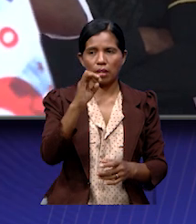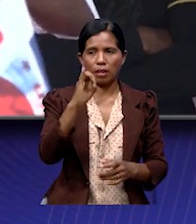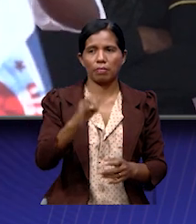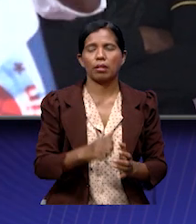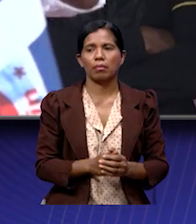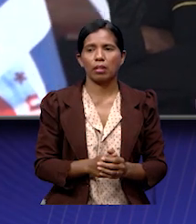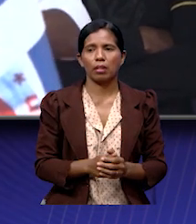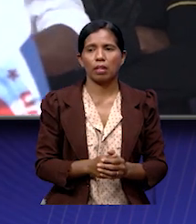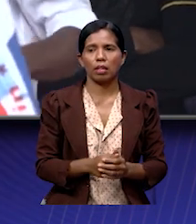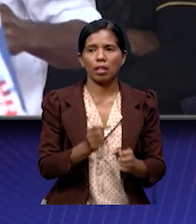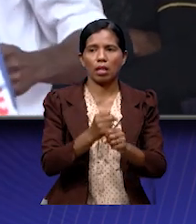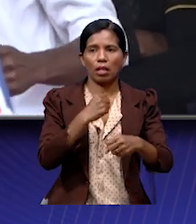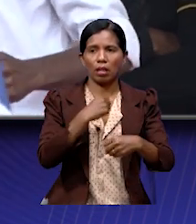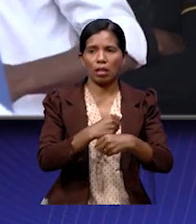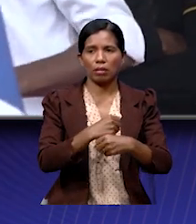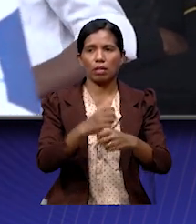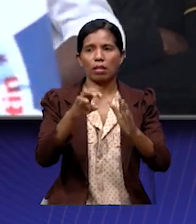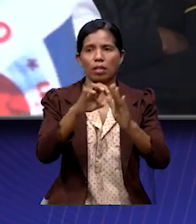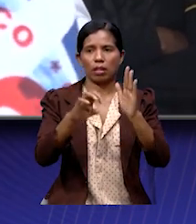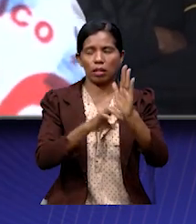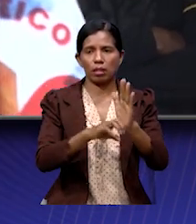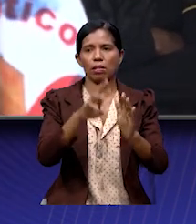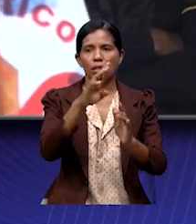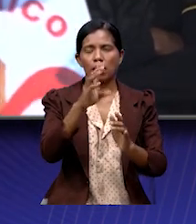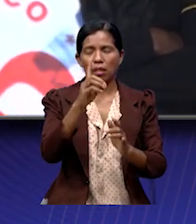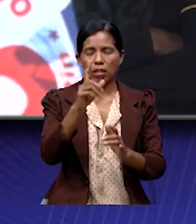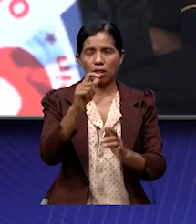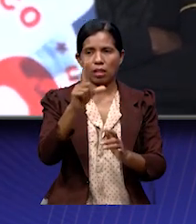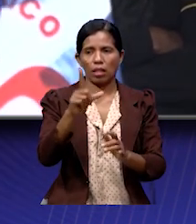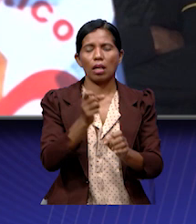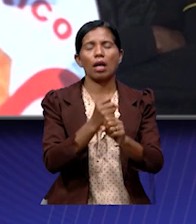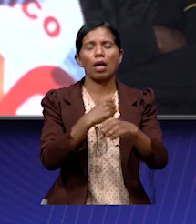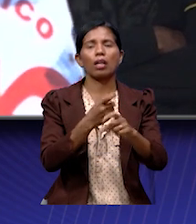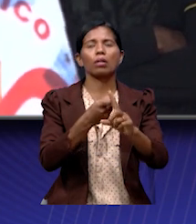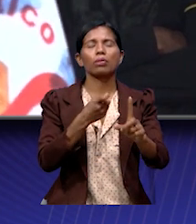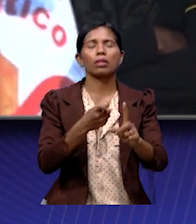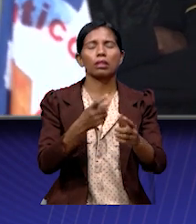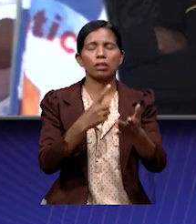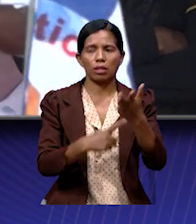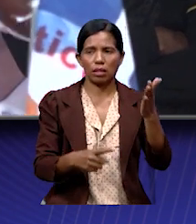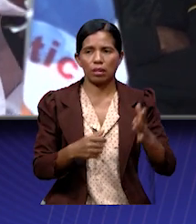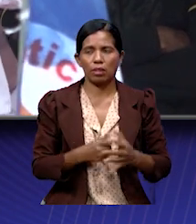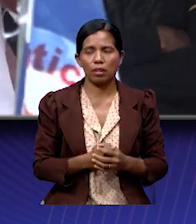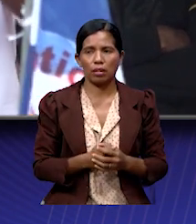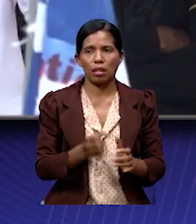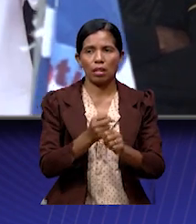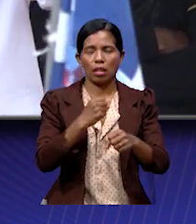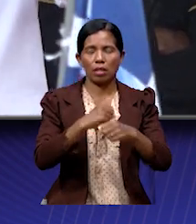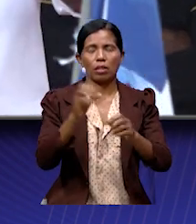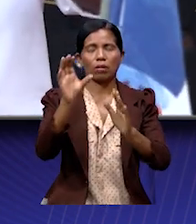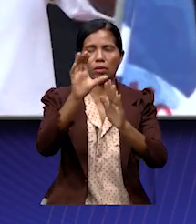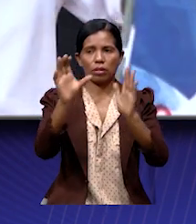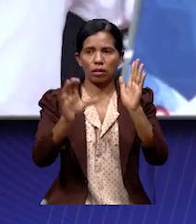konstroe hari Estado RDTL. Hari hosi saida, hari hosi Konstituisau